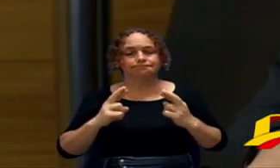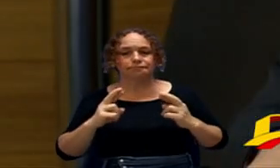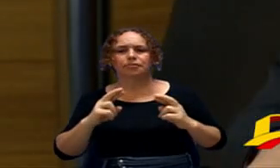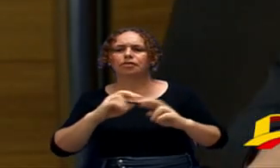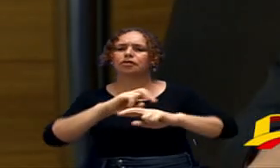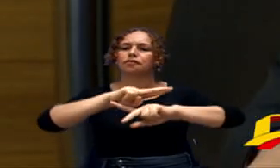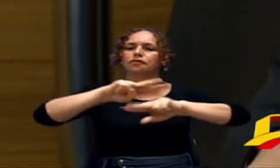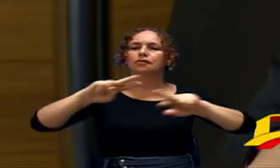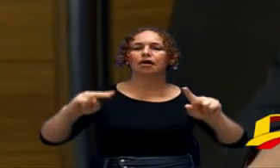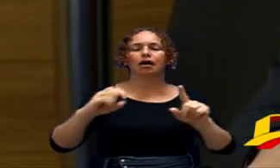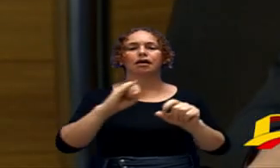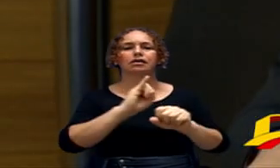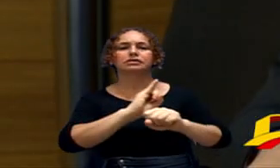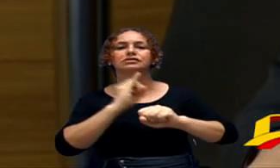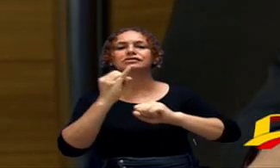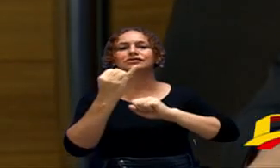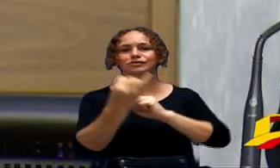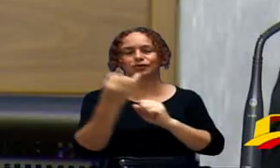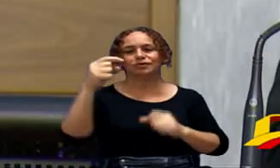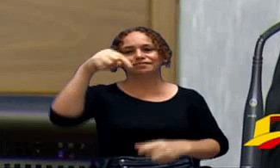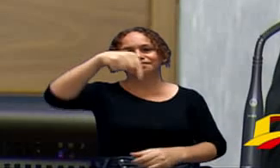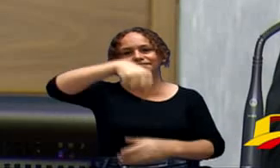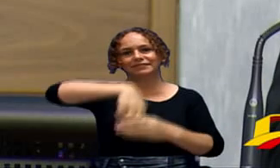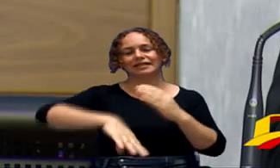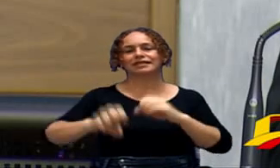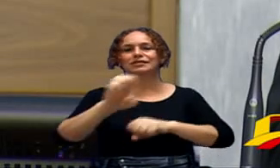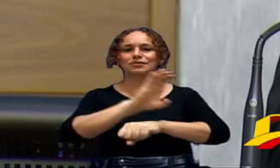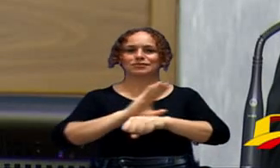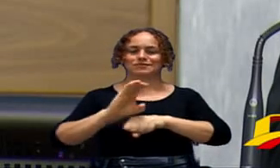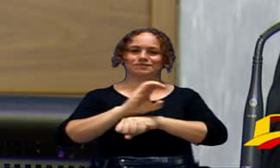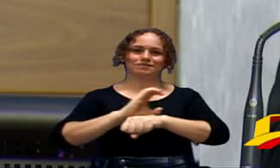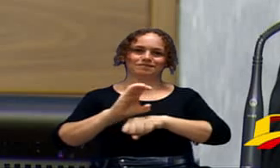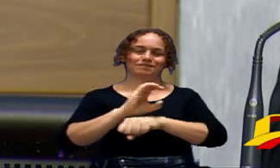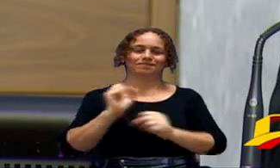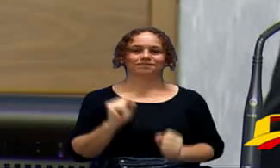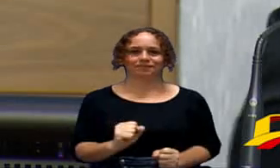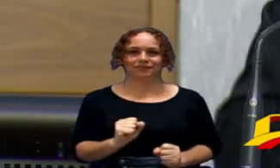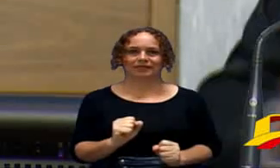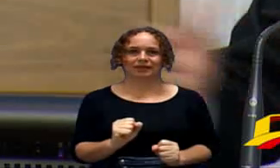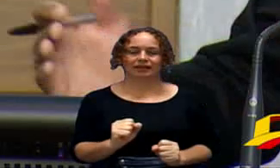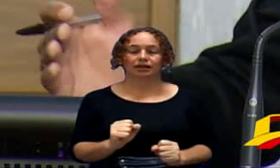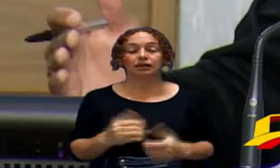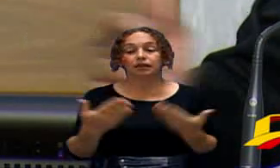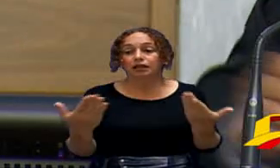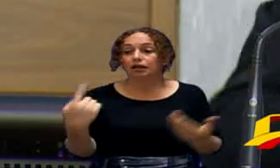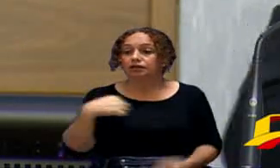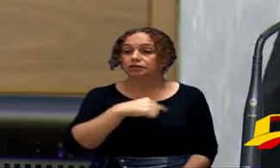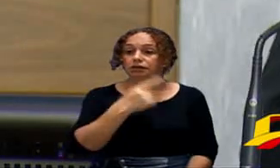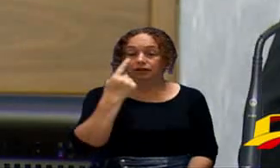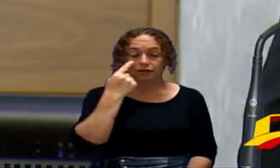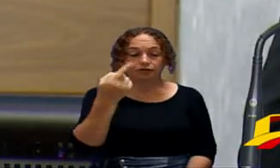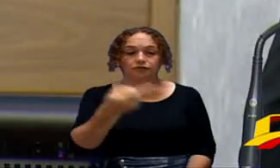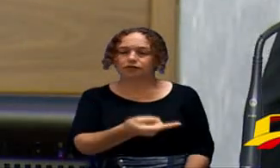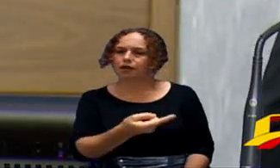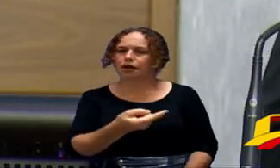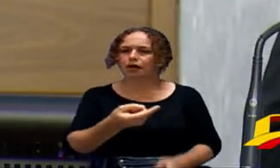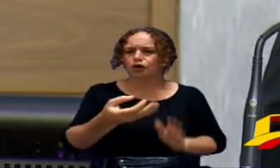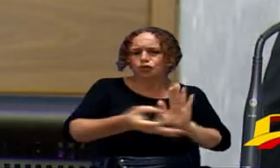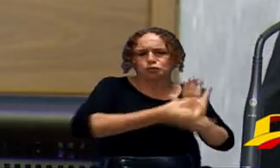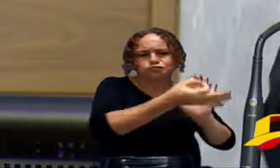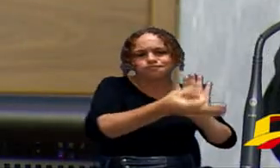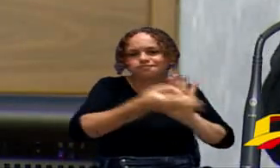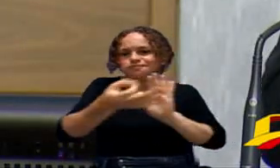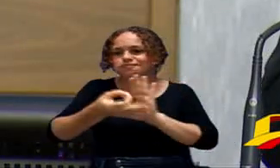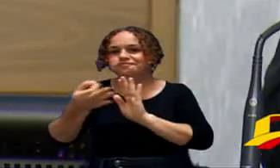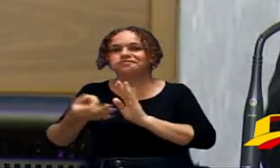instituições que compõem a nossa democracia. Vereador, então nós vamos fazer o seguinte, então vamos escutar os membros da mesa, e